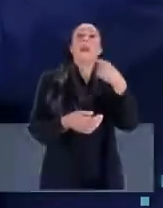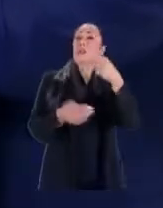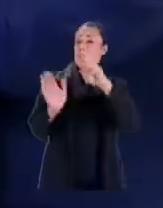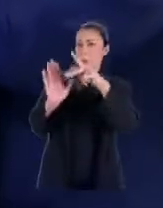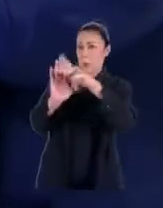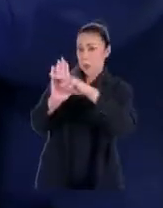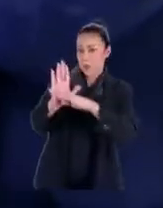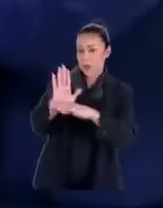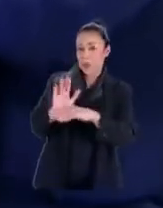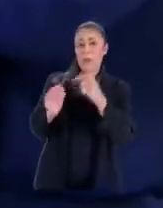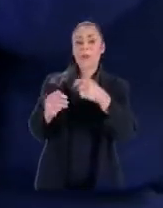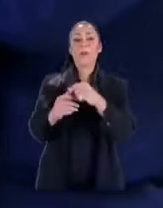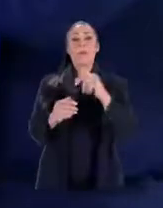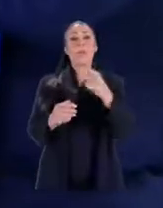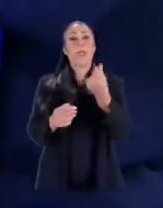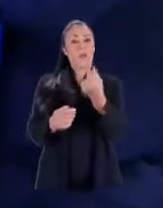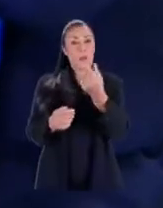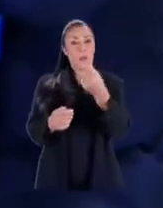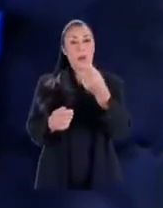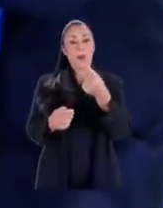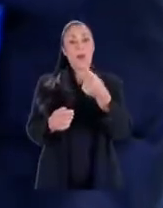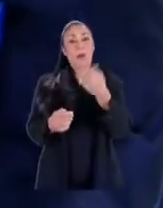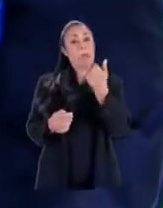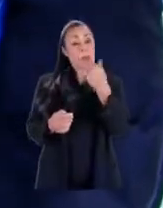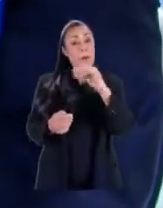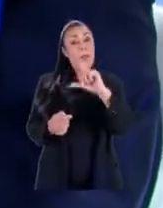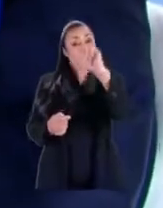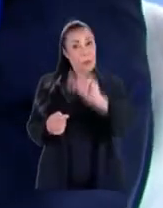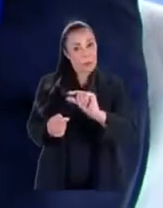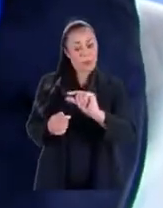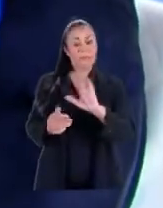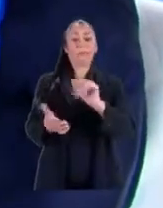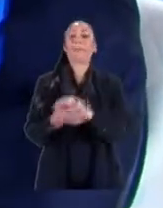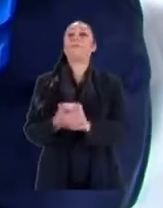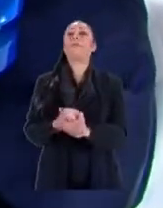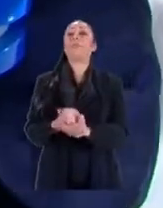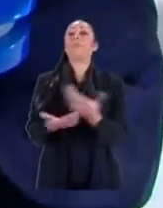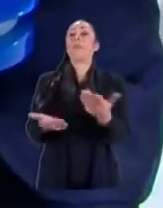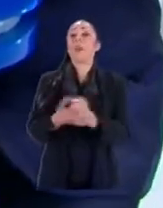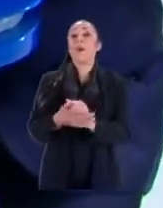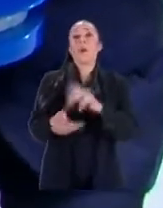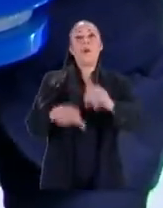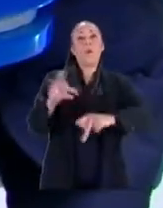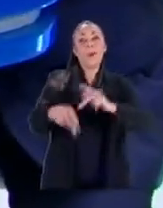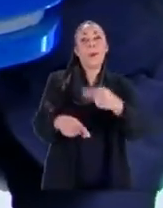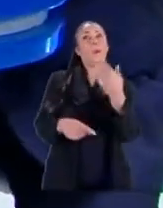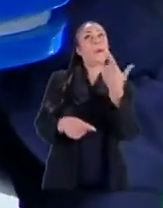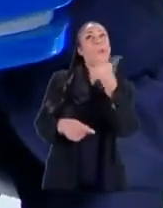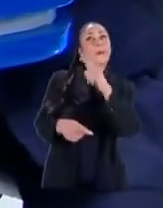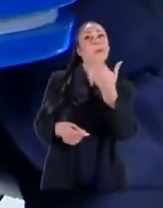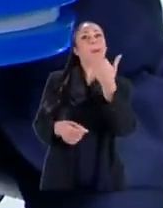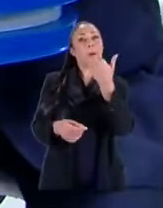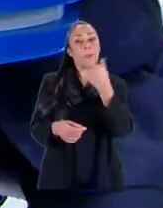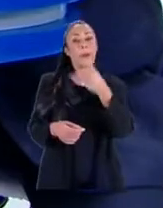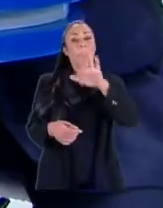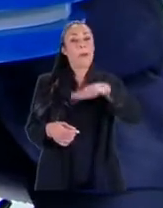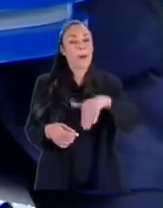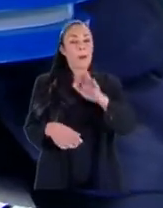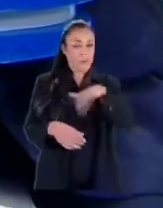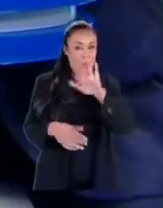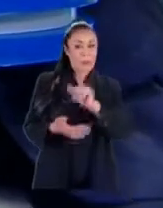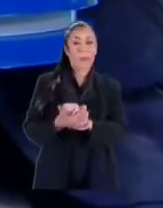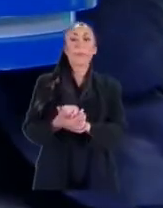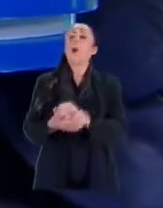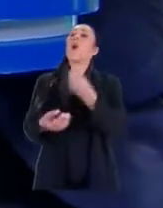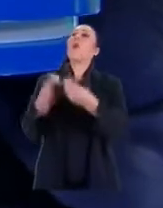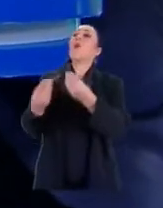programa, Lula, que você vai baixar o preço dos alimentos, né? Que o povo vai comer mais barato.